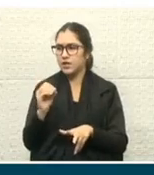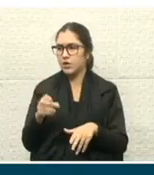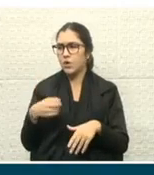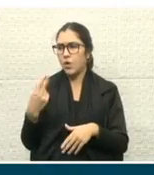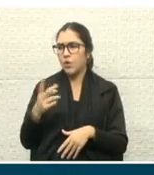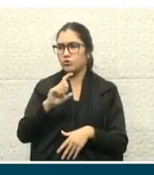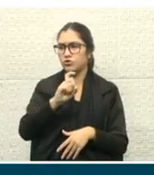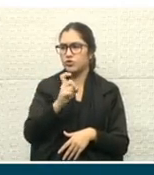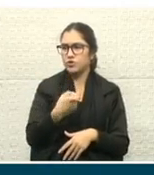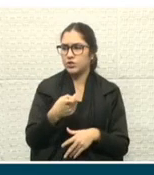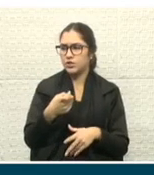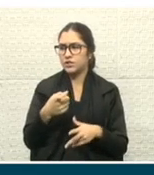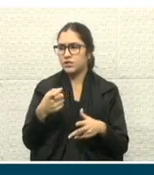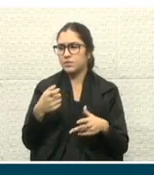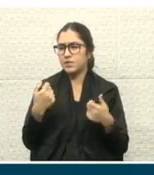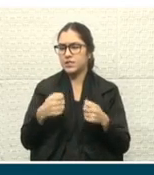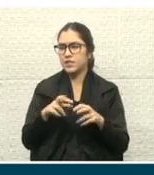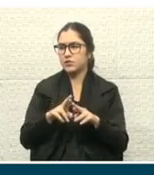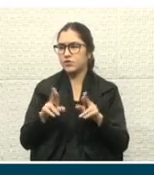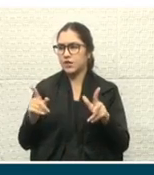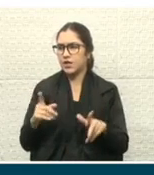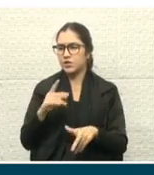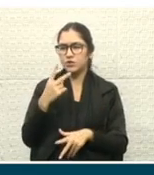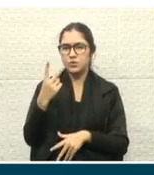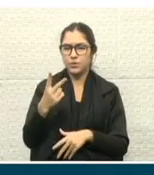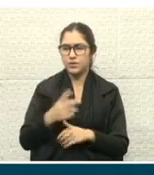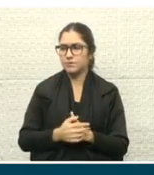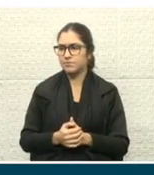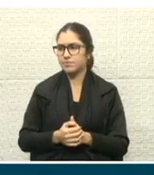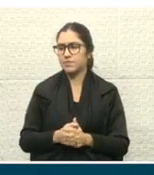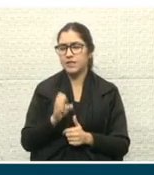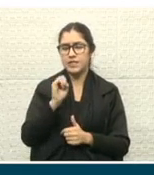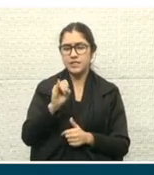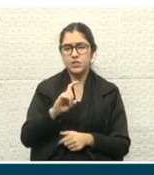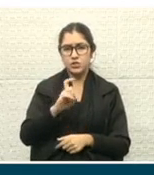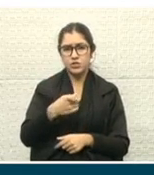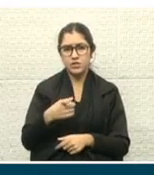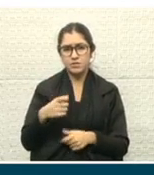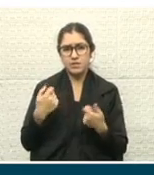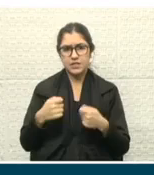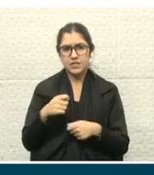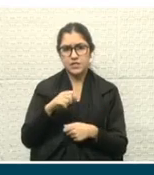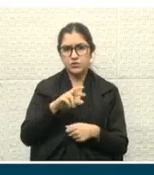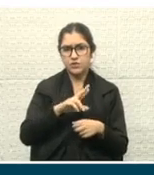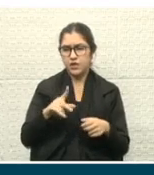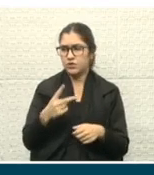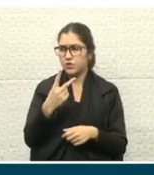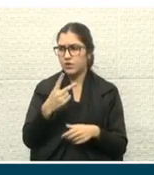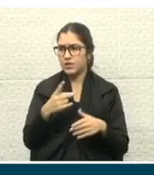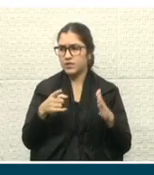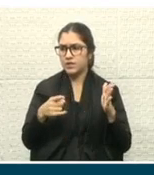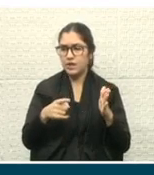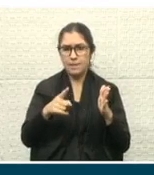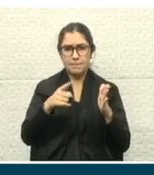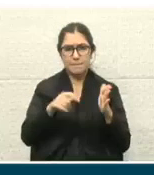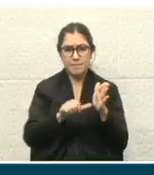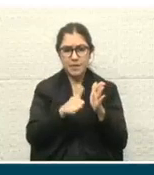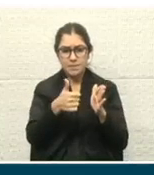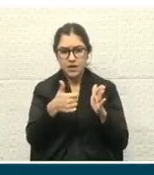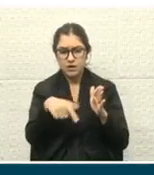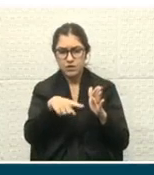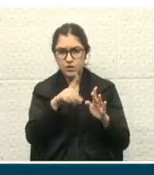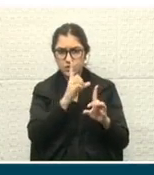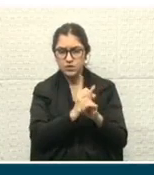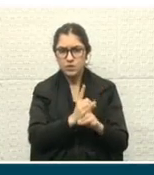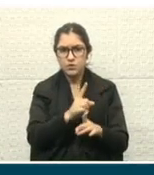ou x tem que ser diferente de 2. Se x tem que ser diferente de 2, essa primeira condição que nós